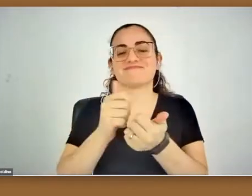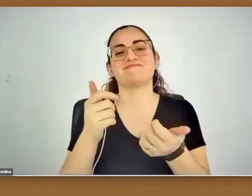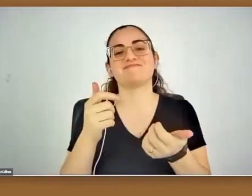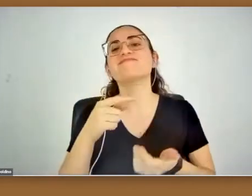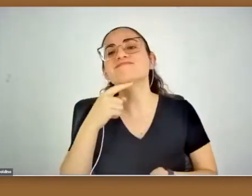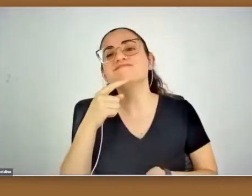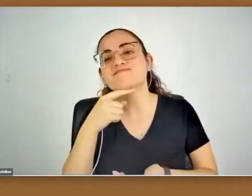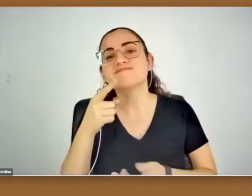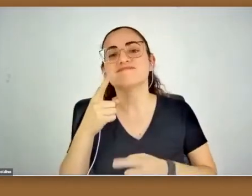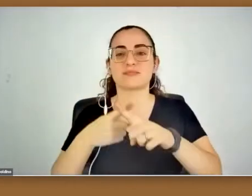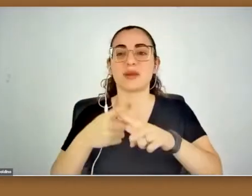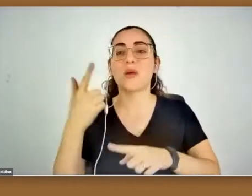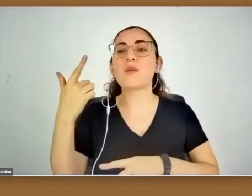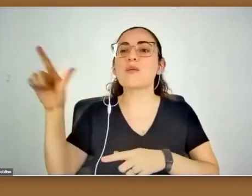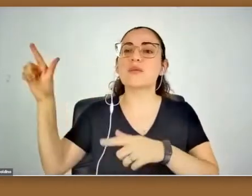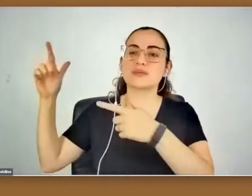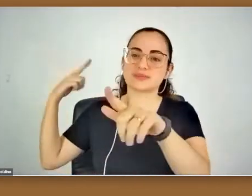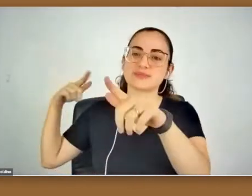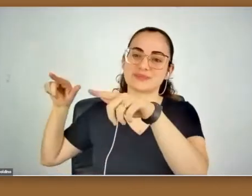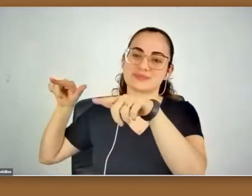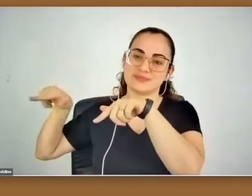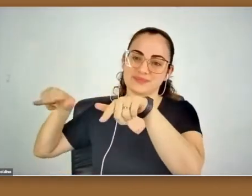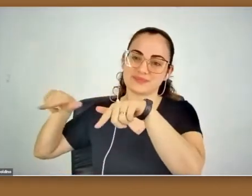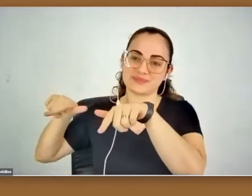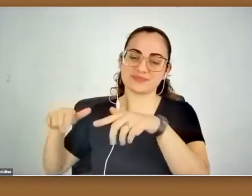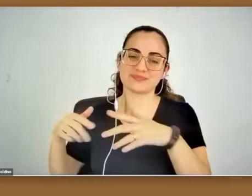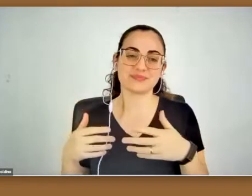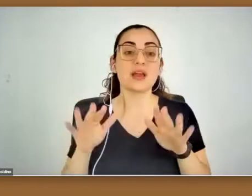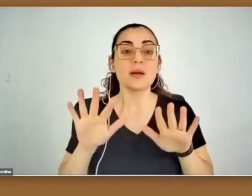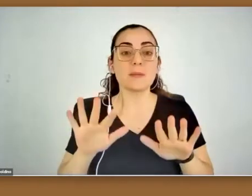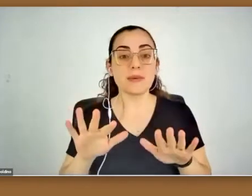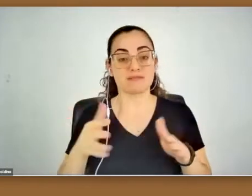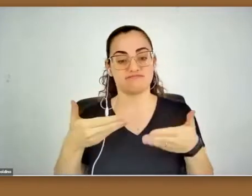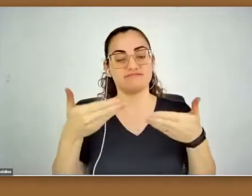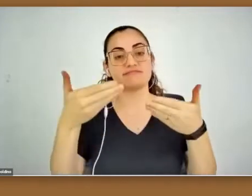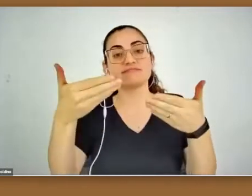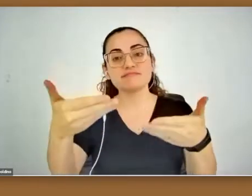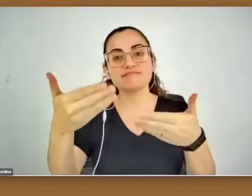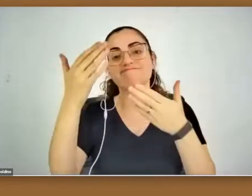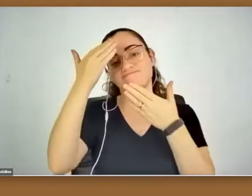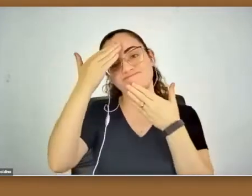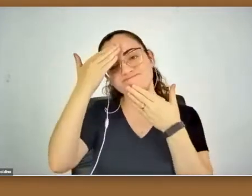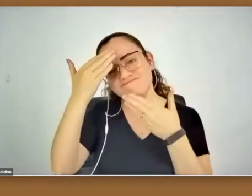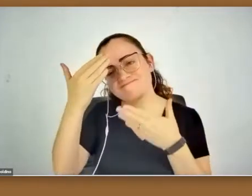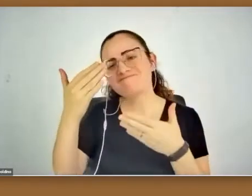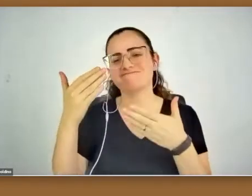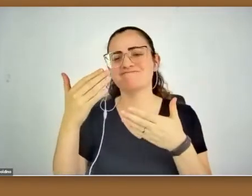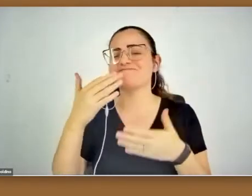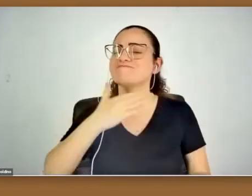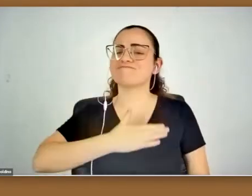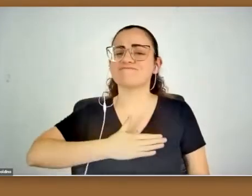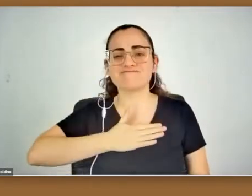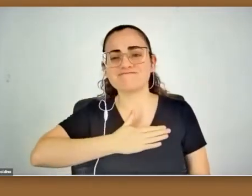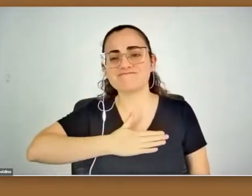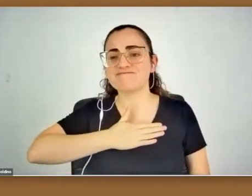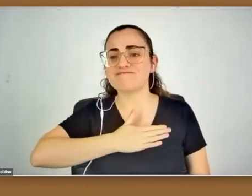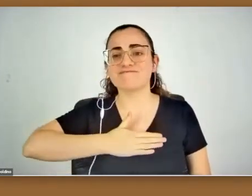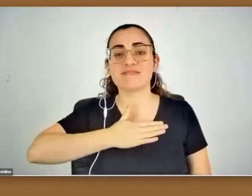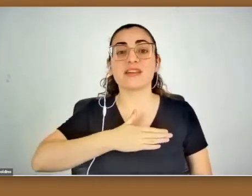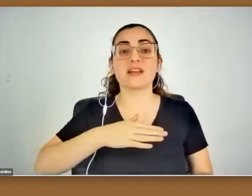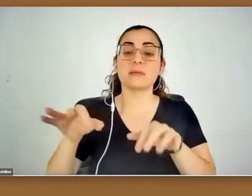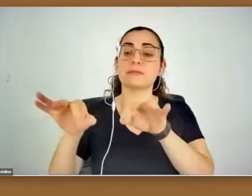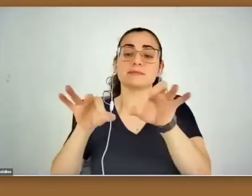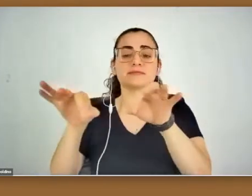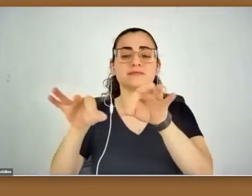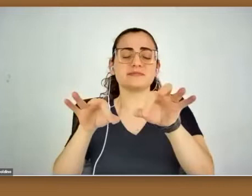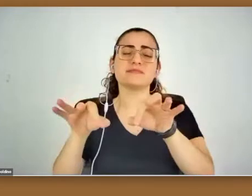que eu tenho no dia. Mas gostaria de agradecer o convite para participar desse projeto que é super importante. E hoje eu vou